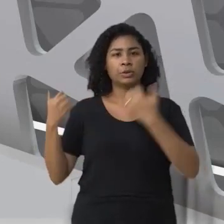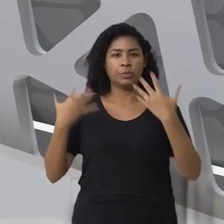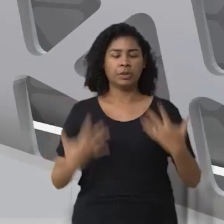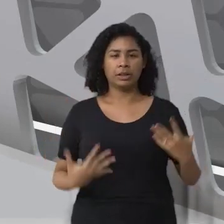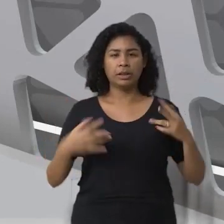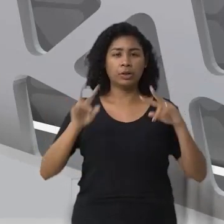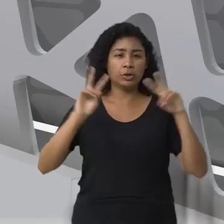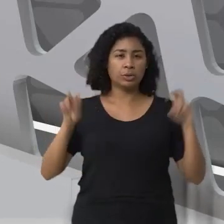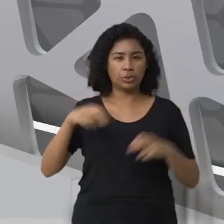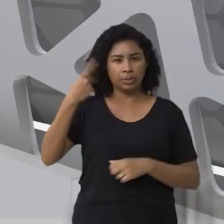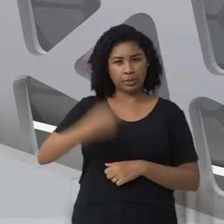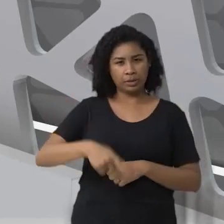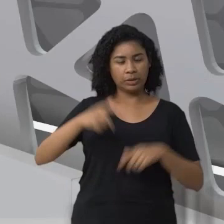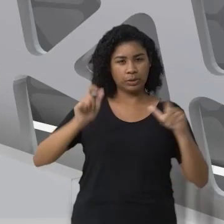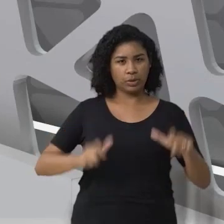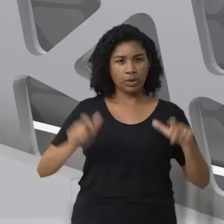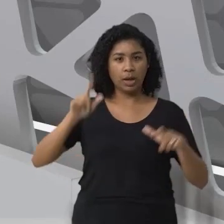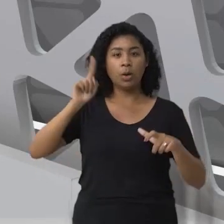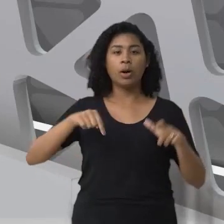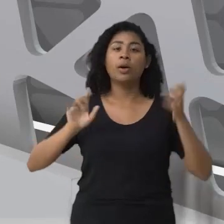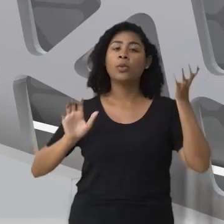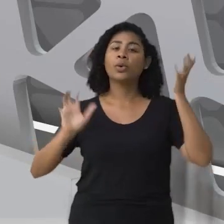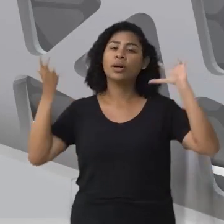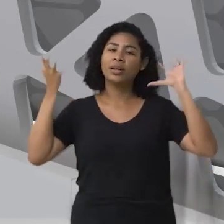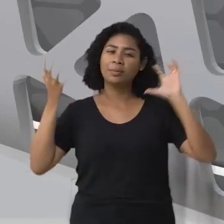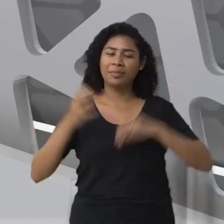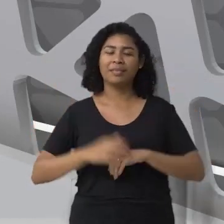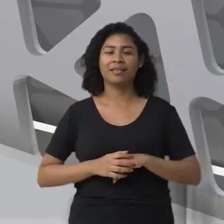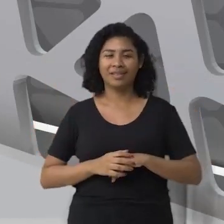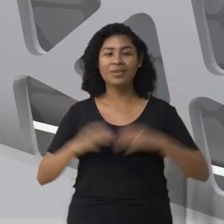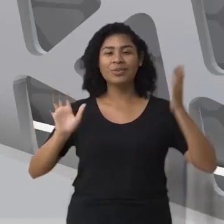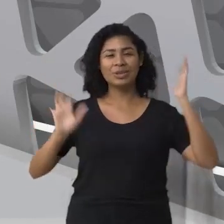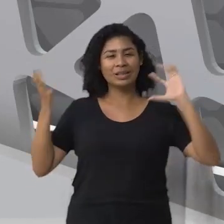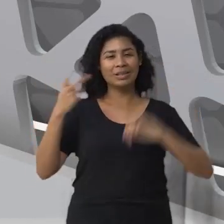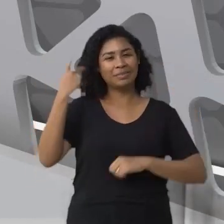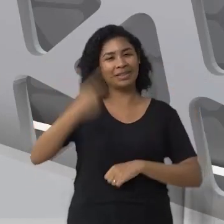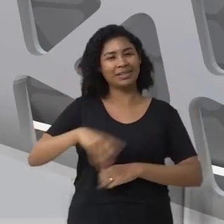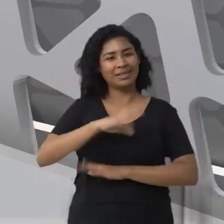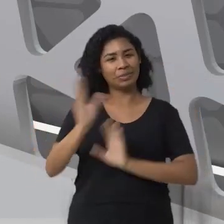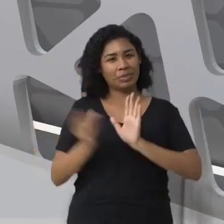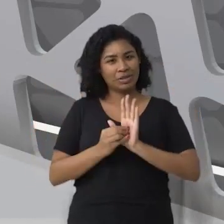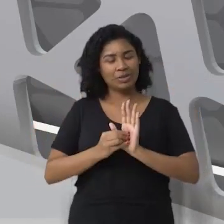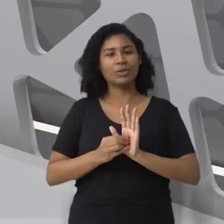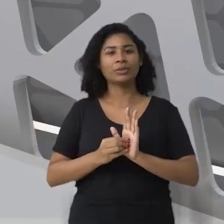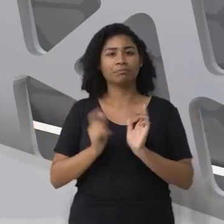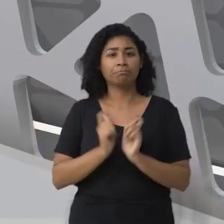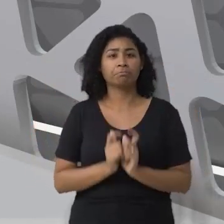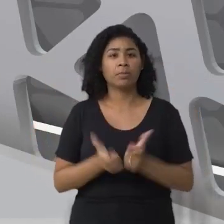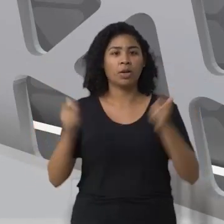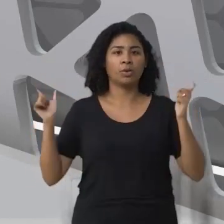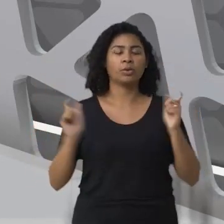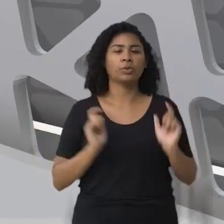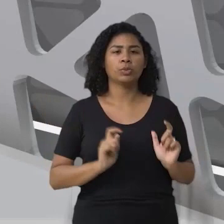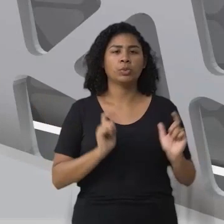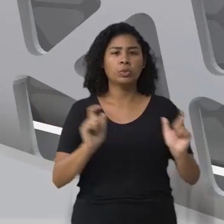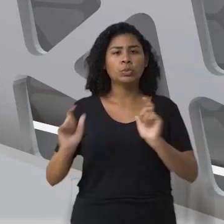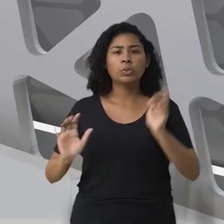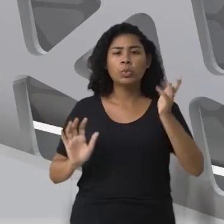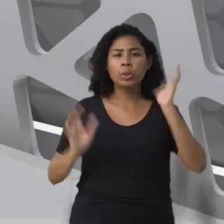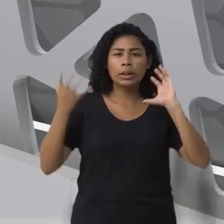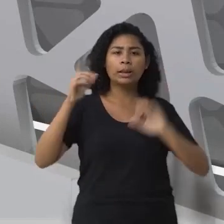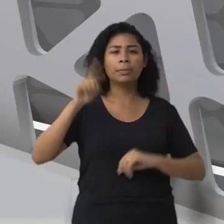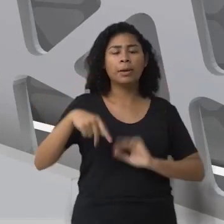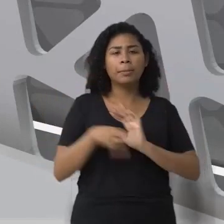nossa região vai ser o clima, gente. O clima aqui da Amazônia, em grande parte, formado pelo